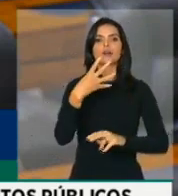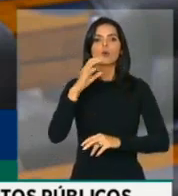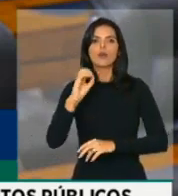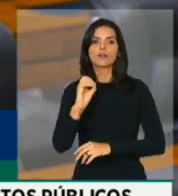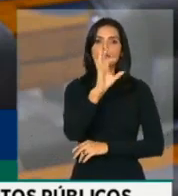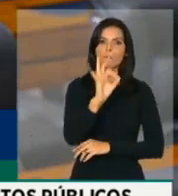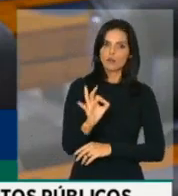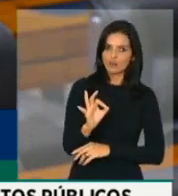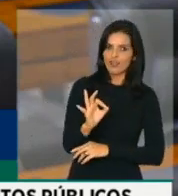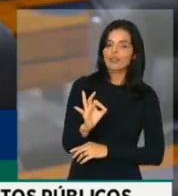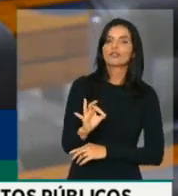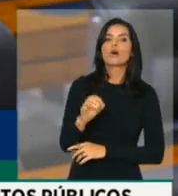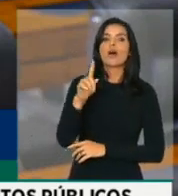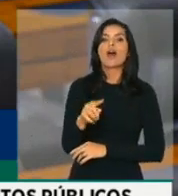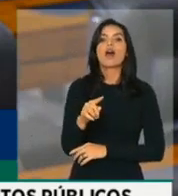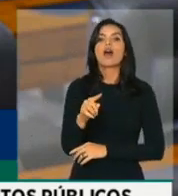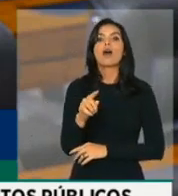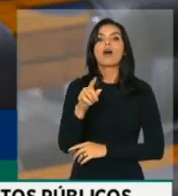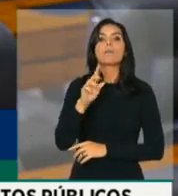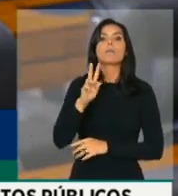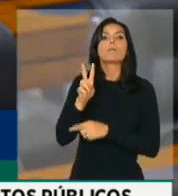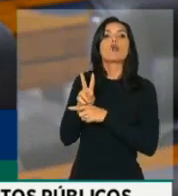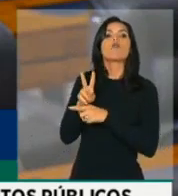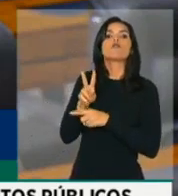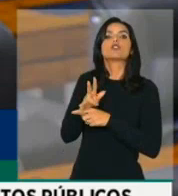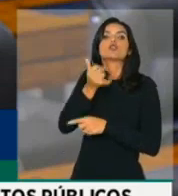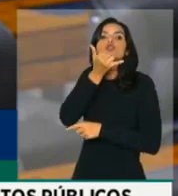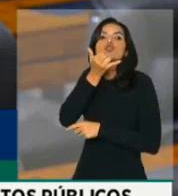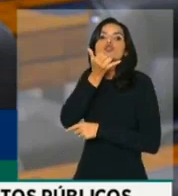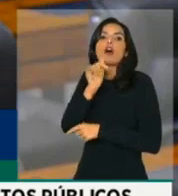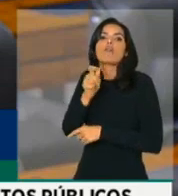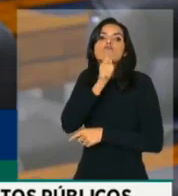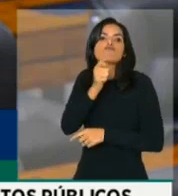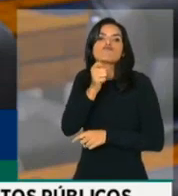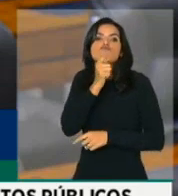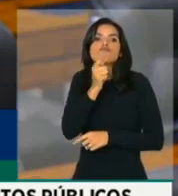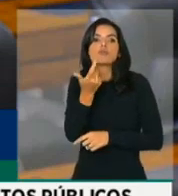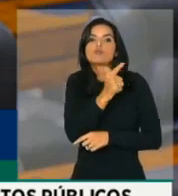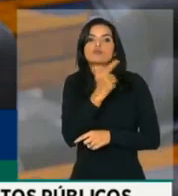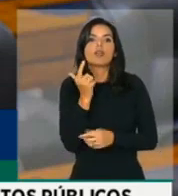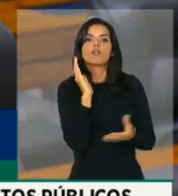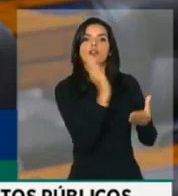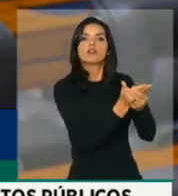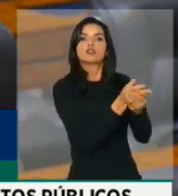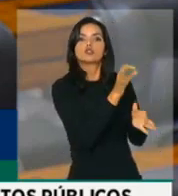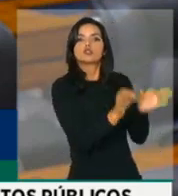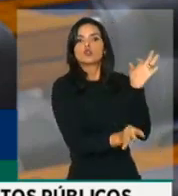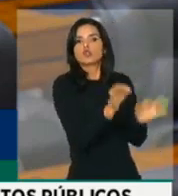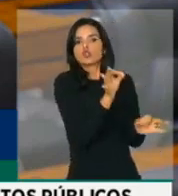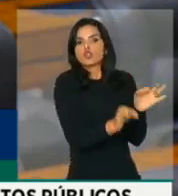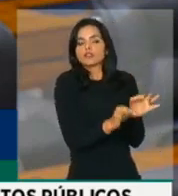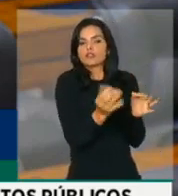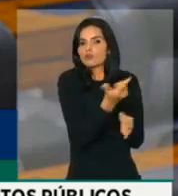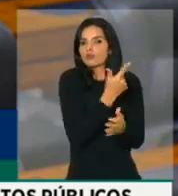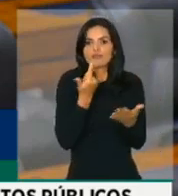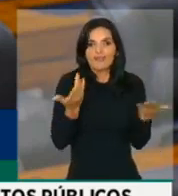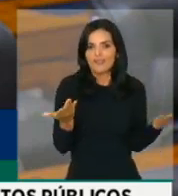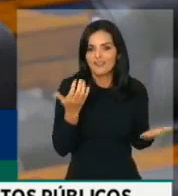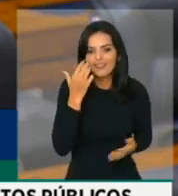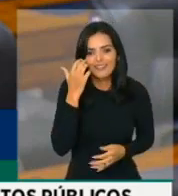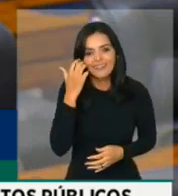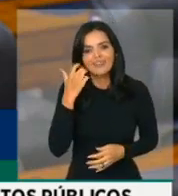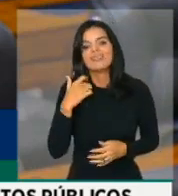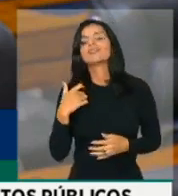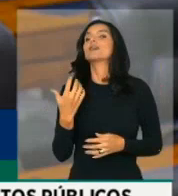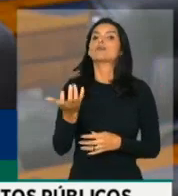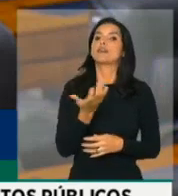dos presos, ao menos, são provisórios. Nem sequer tiveram acesso ao seu julgamento. Também